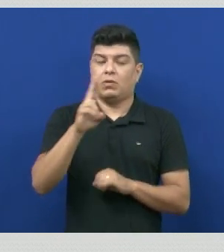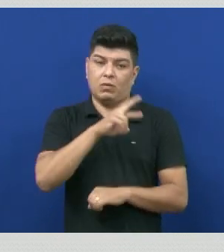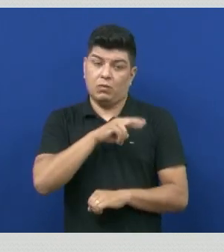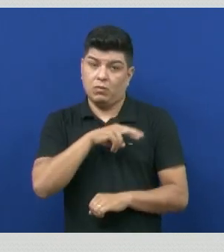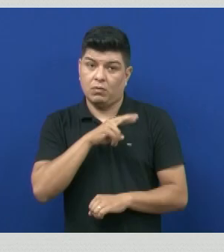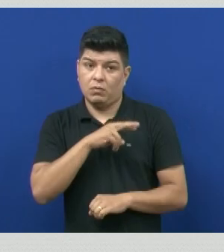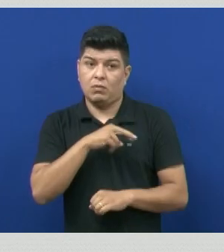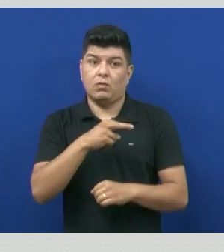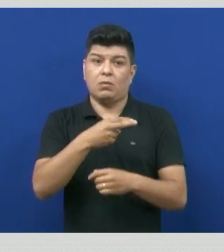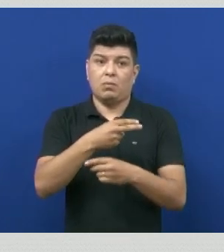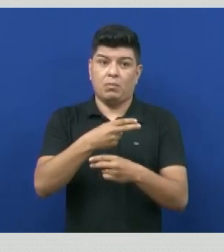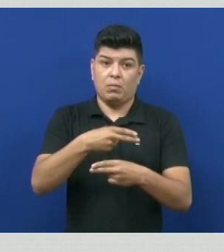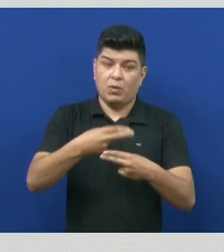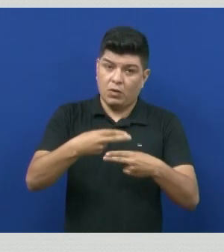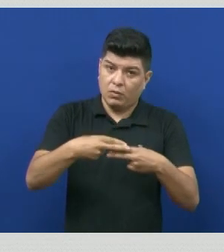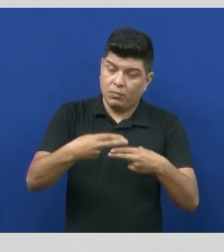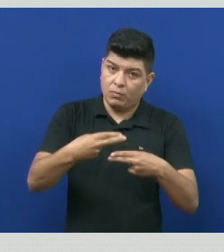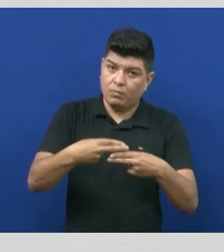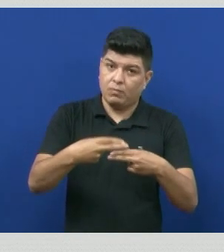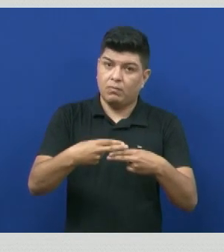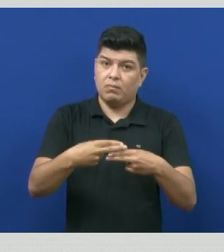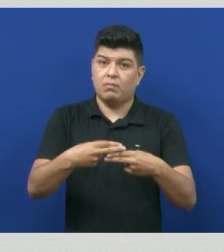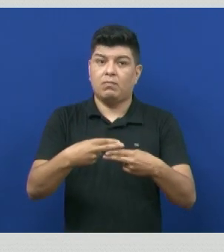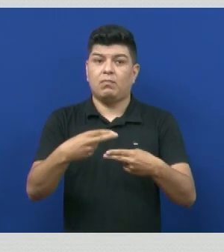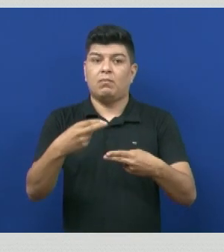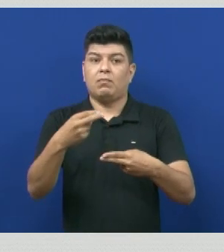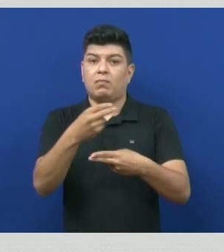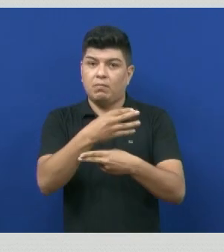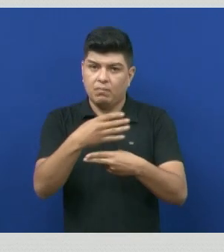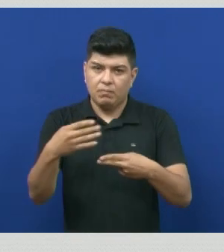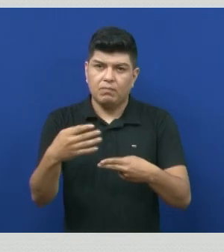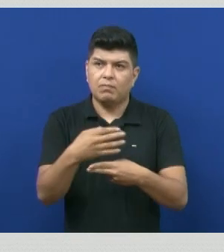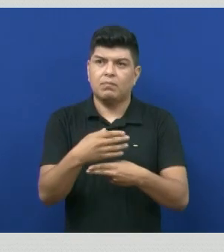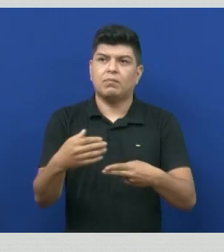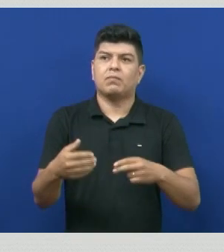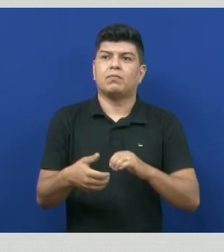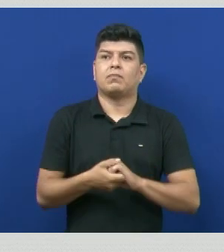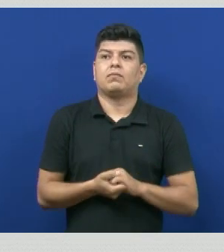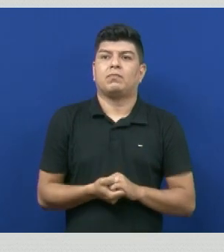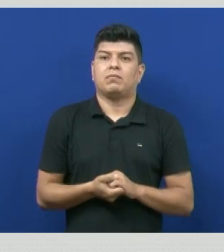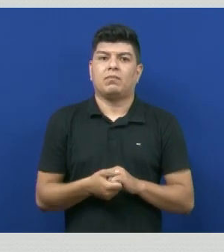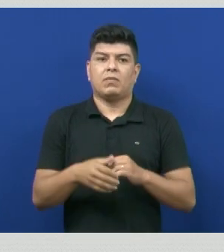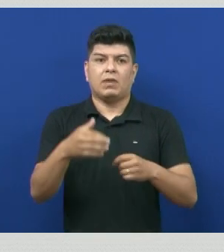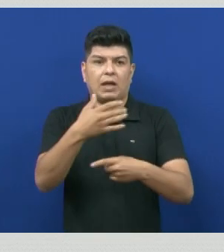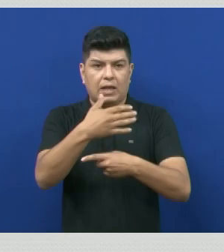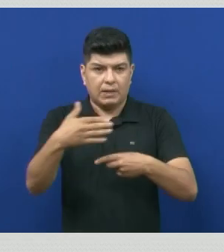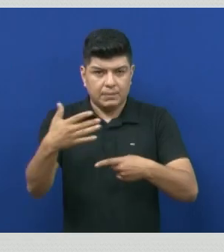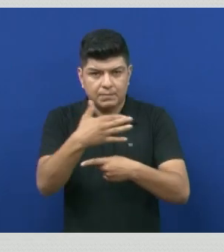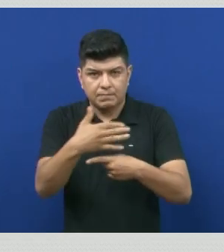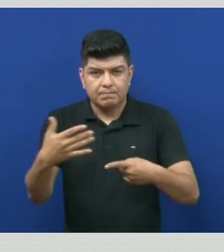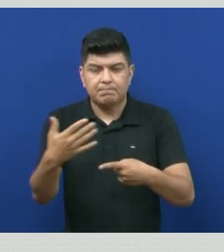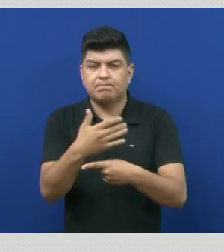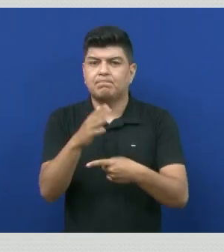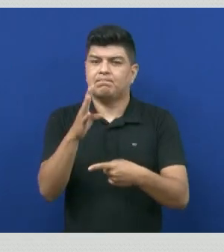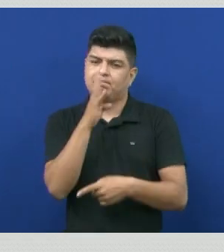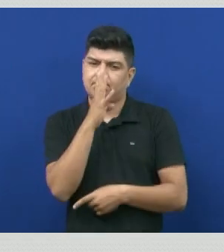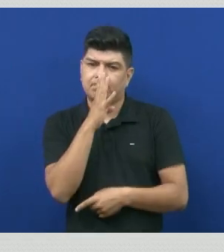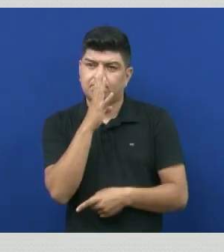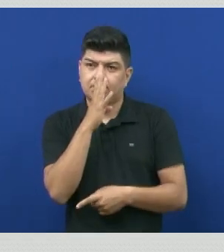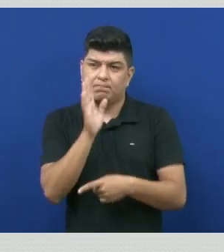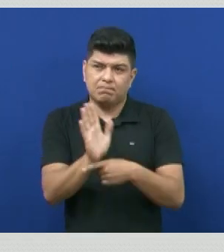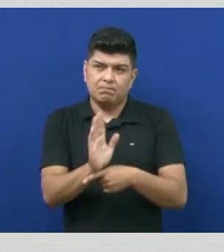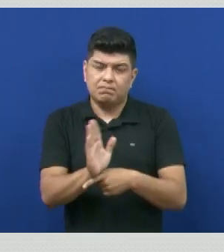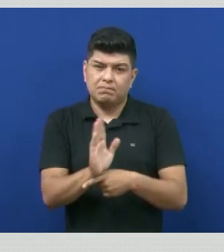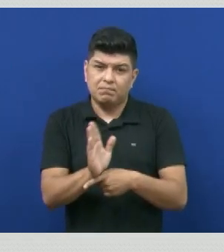a novela e as séries, né? Que muitas vezes a gente para lá no Netflix para assistir inúmeras séries e